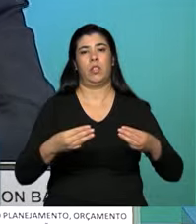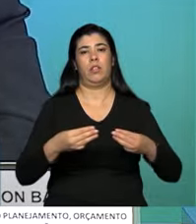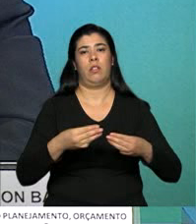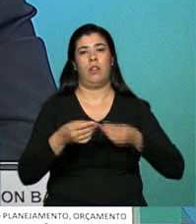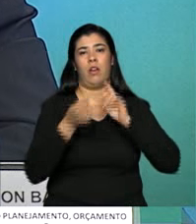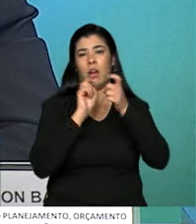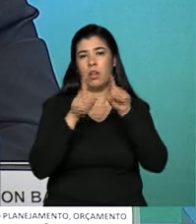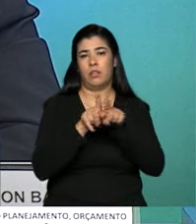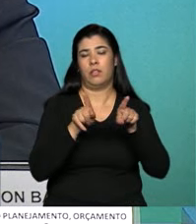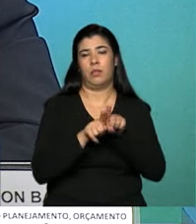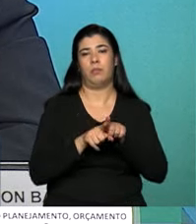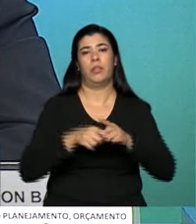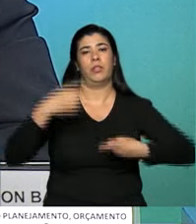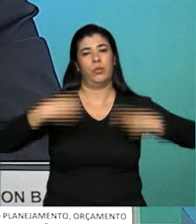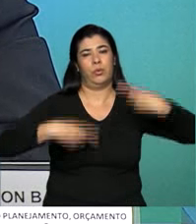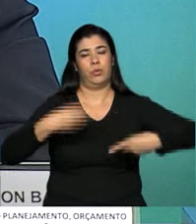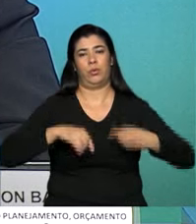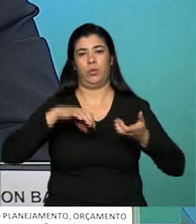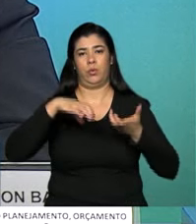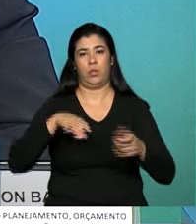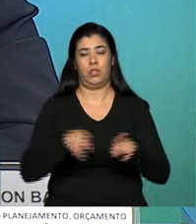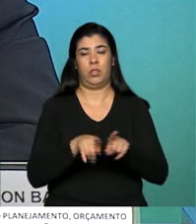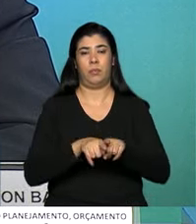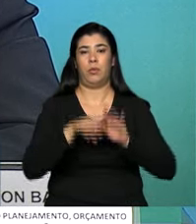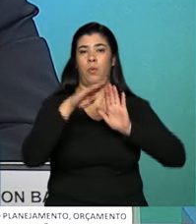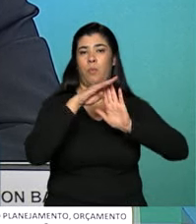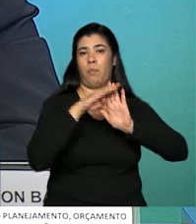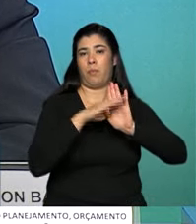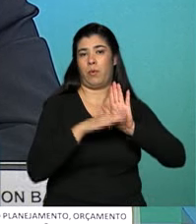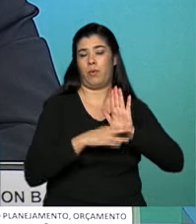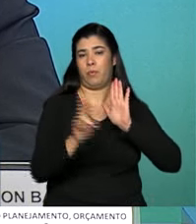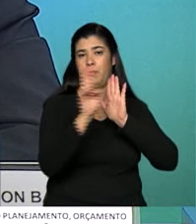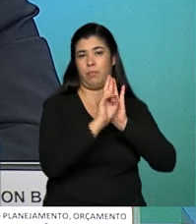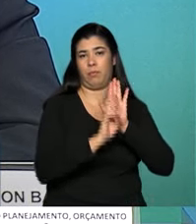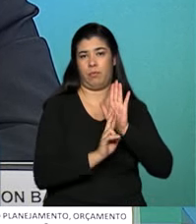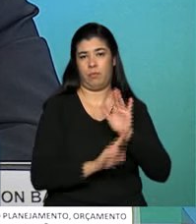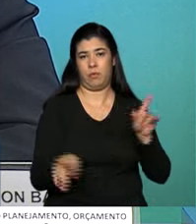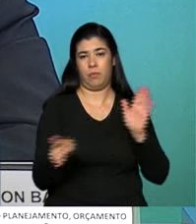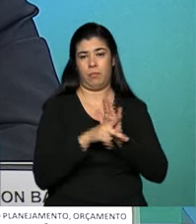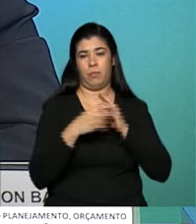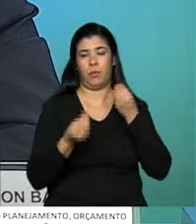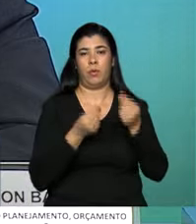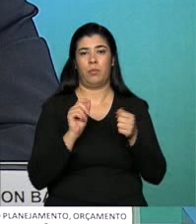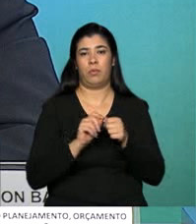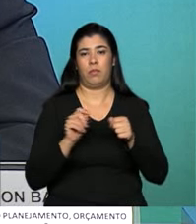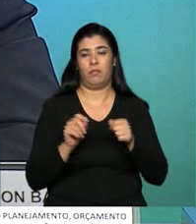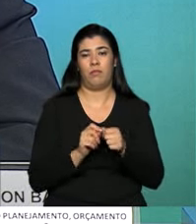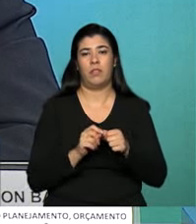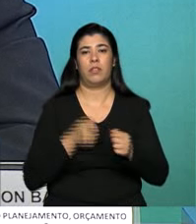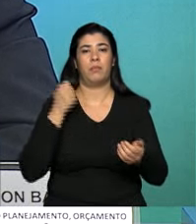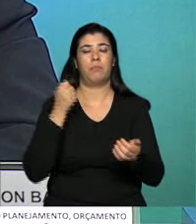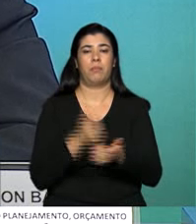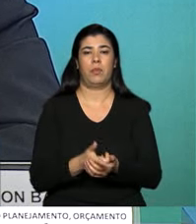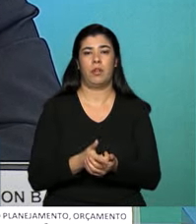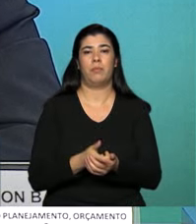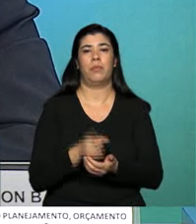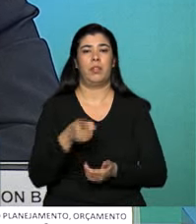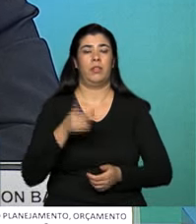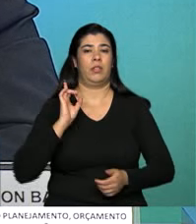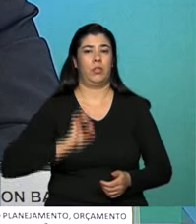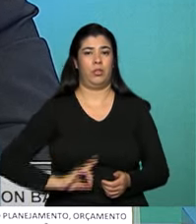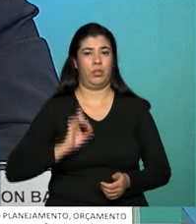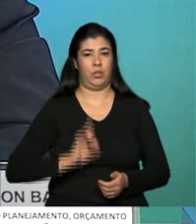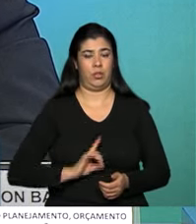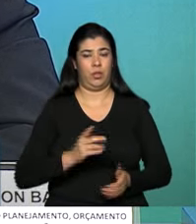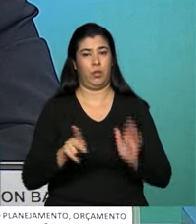discussão no Congresso Nacional de promover um programa de regularização eh da do pagamento desses direitos à